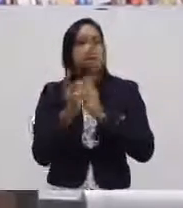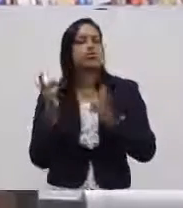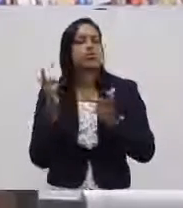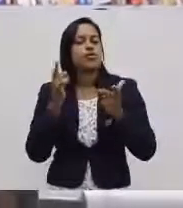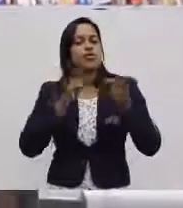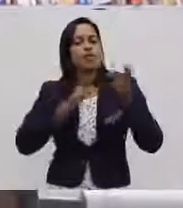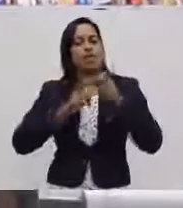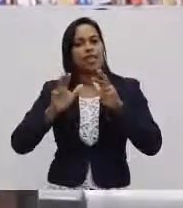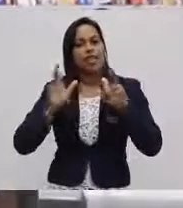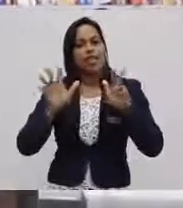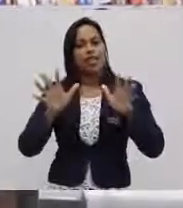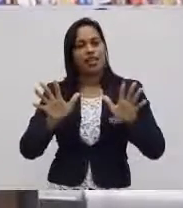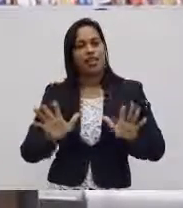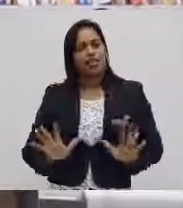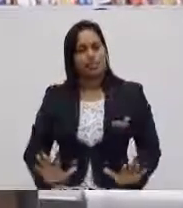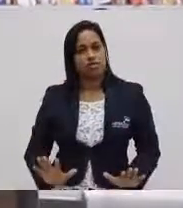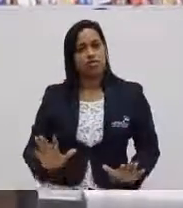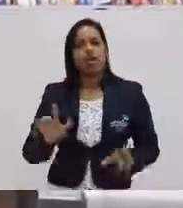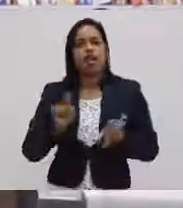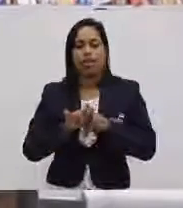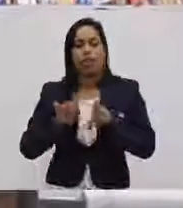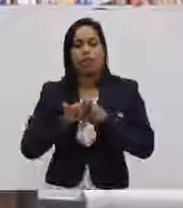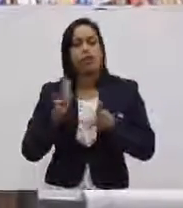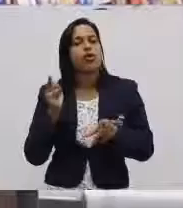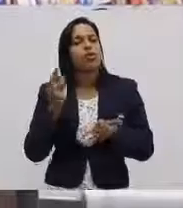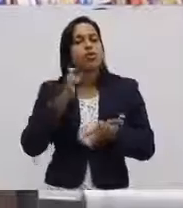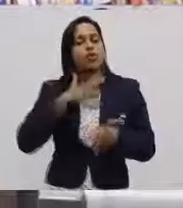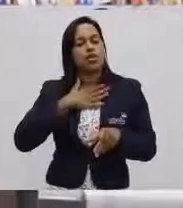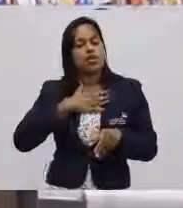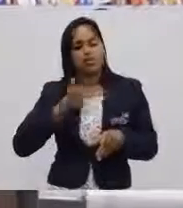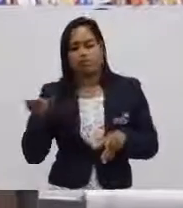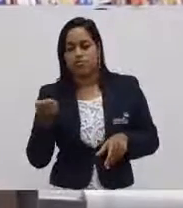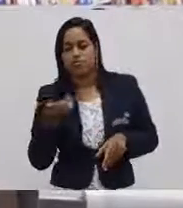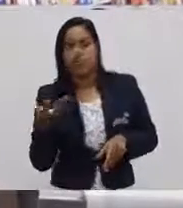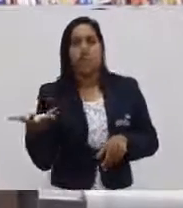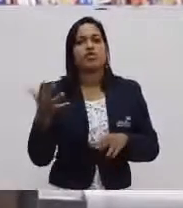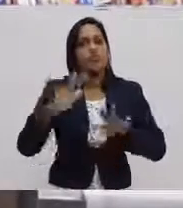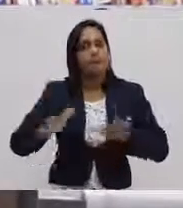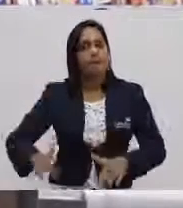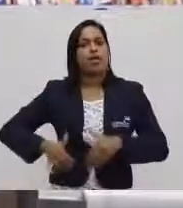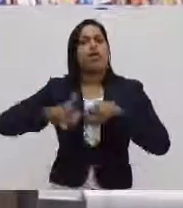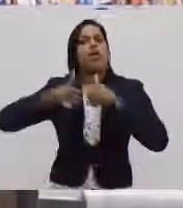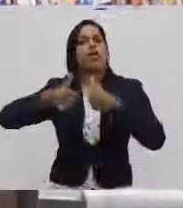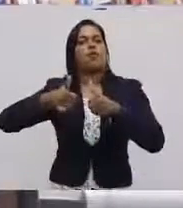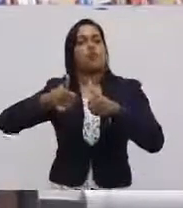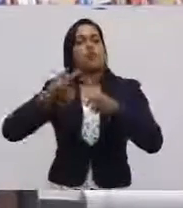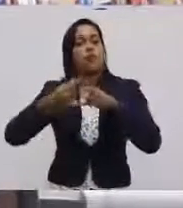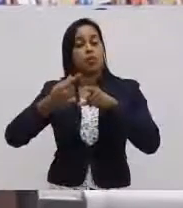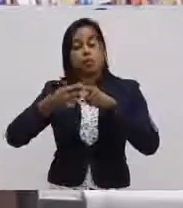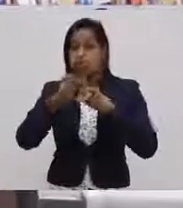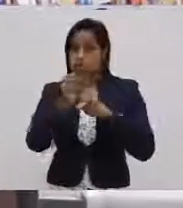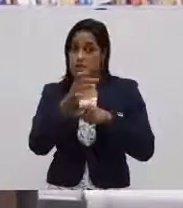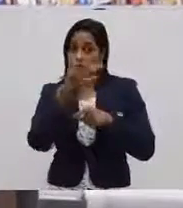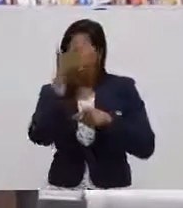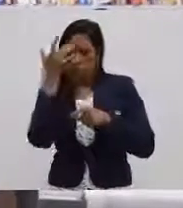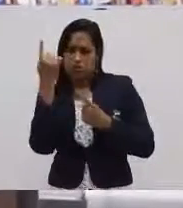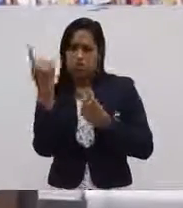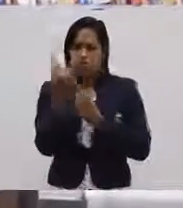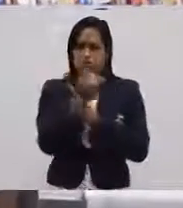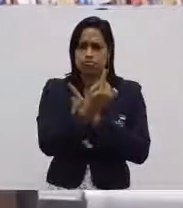produtivas. Também proporciona redução dos riscos para os trabalhadores, já que essas pessoas circulam melhor,